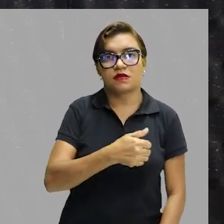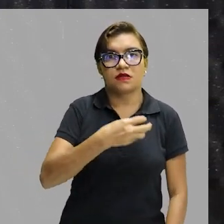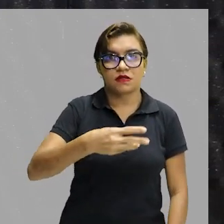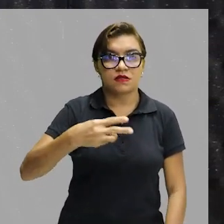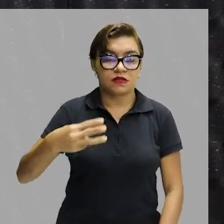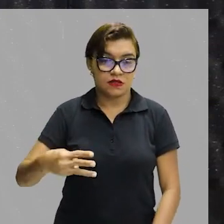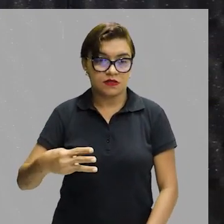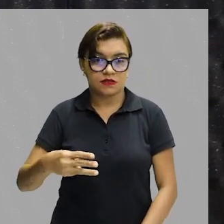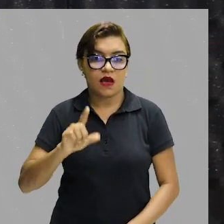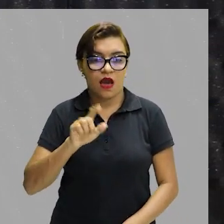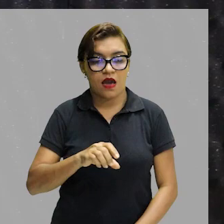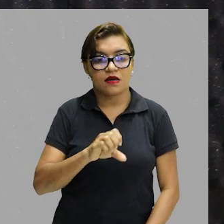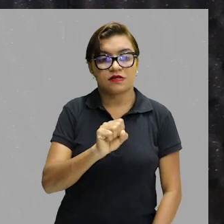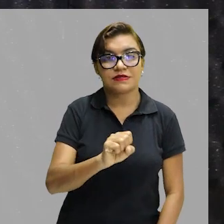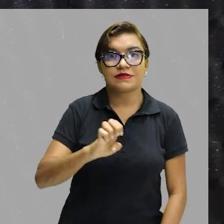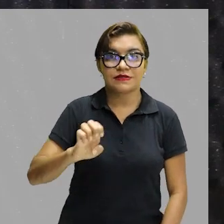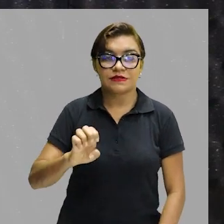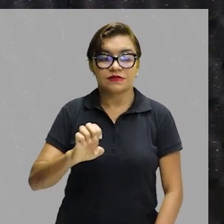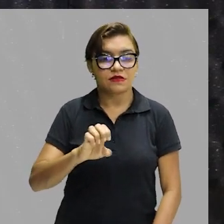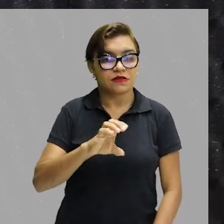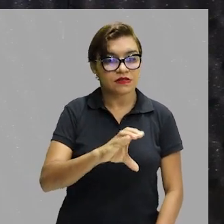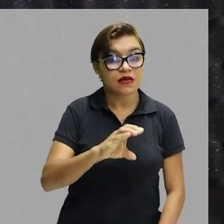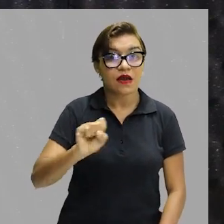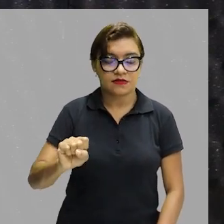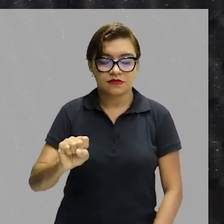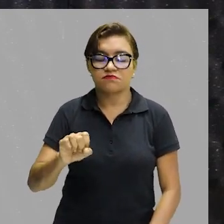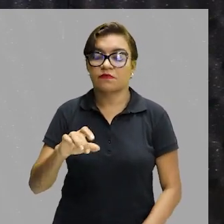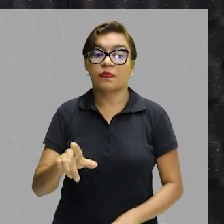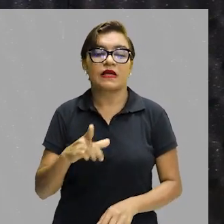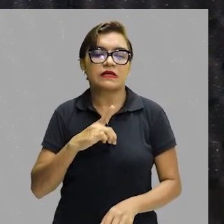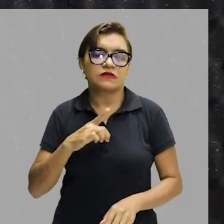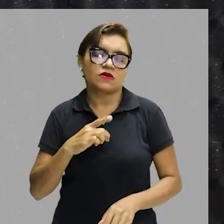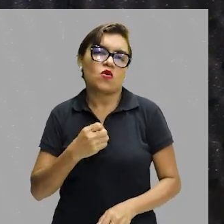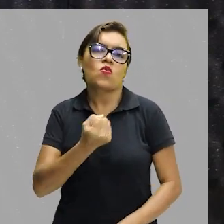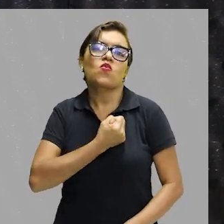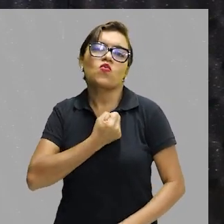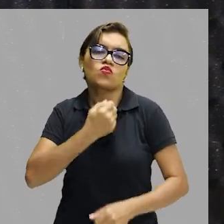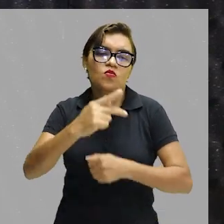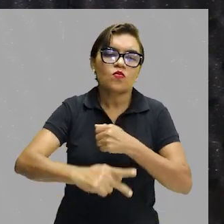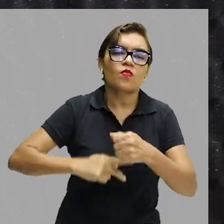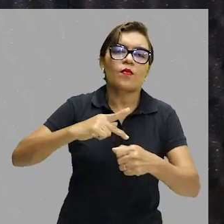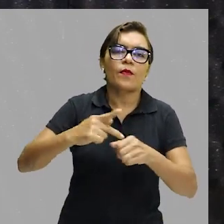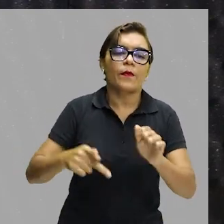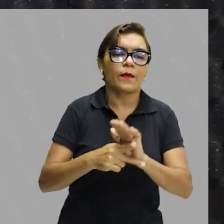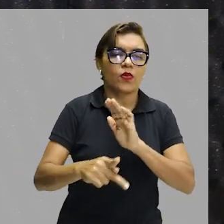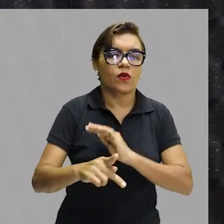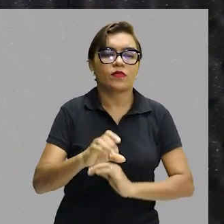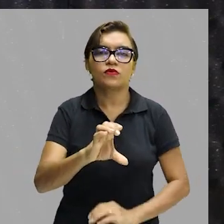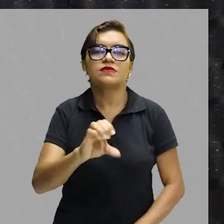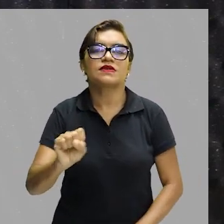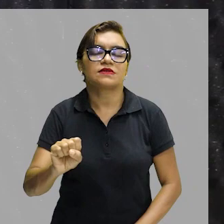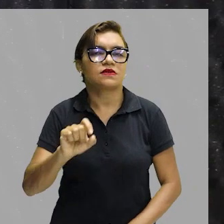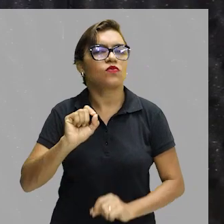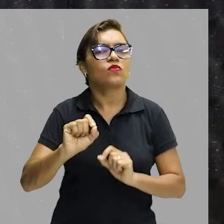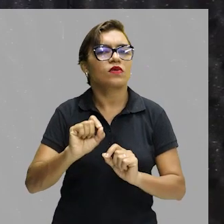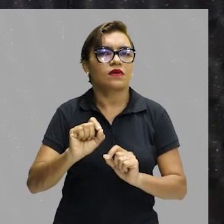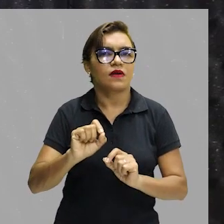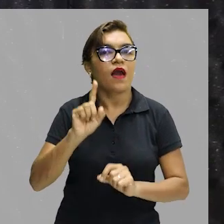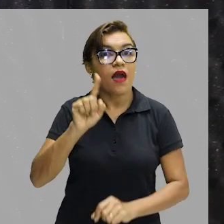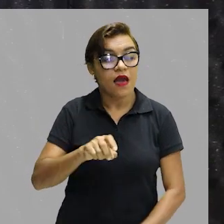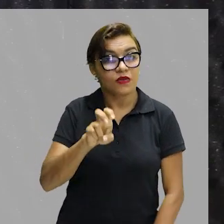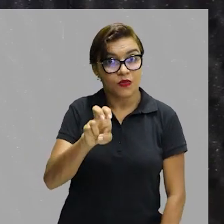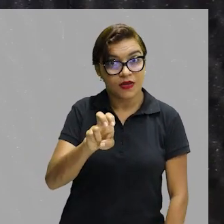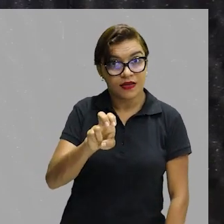valores das massas atômicas. Mas qual é o número atômico do Césio? O número atômico do Césio,